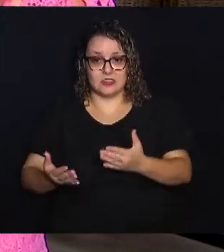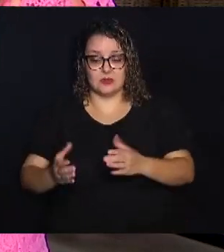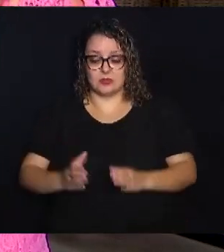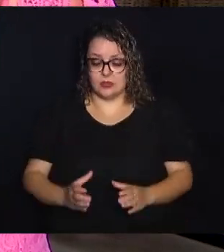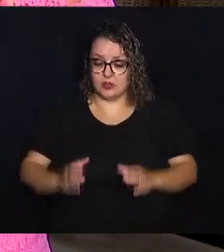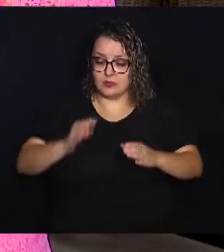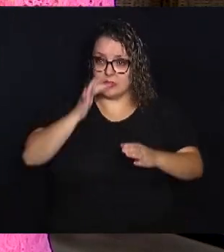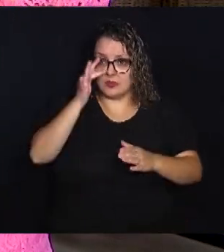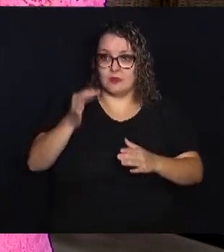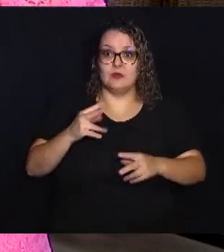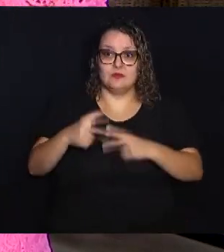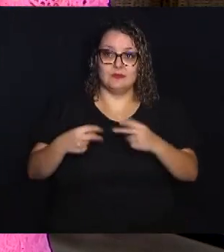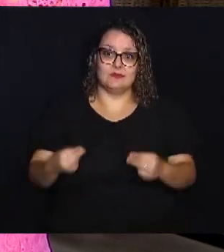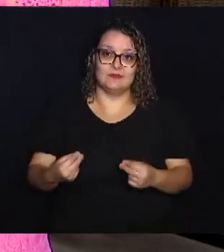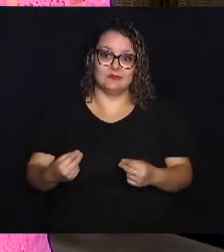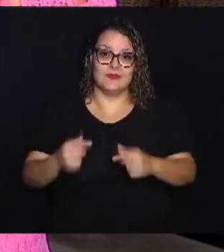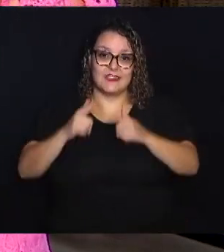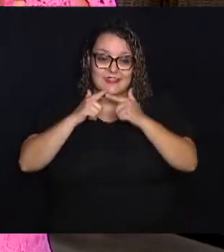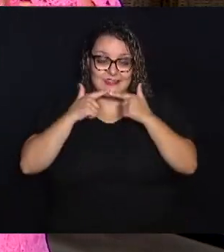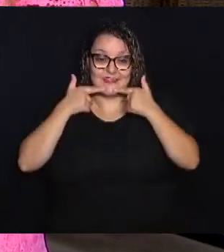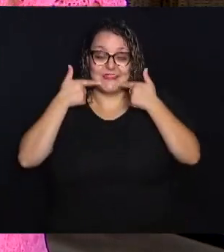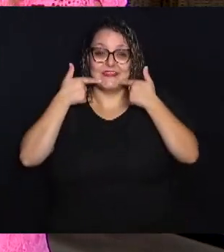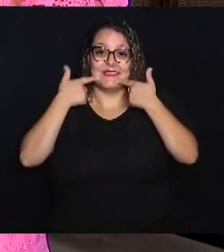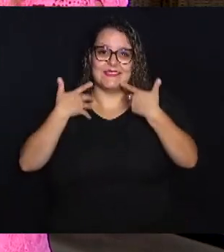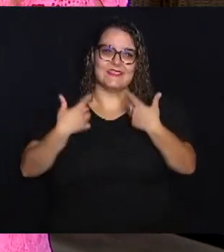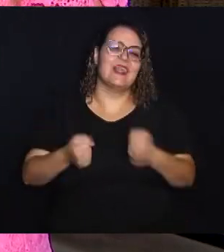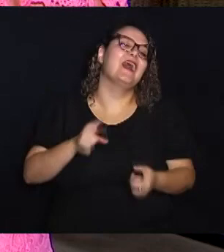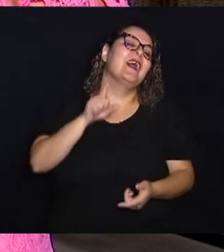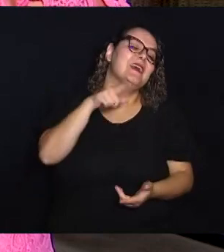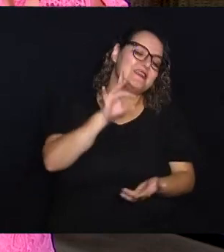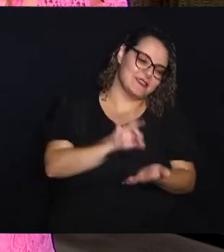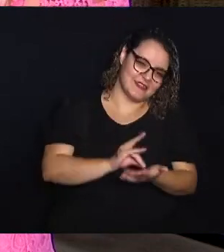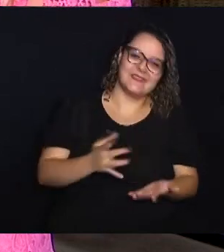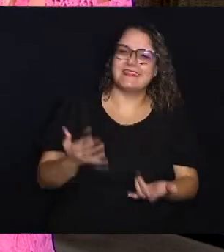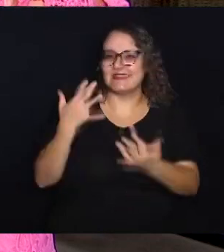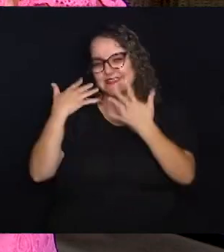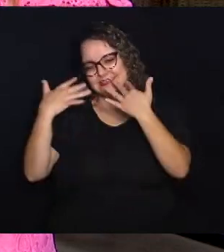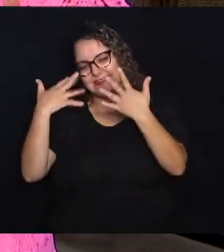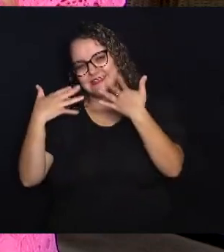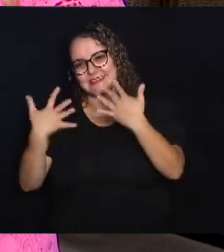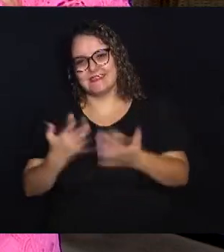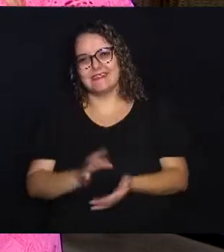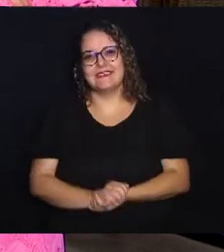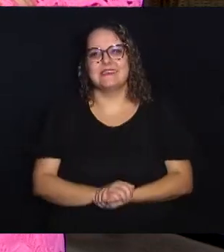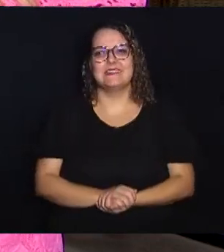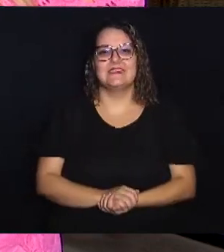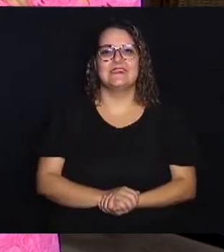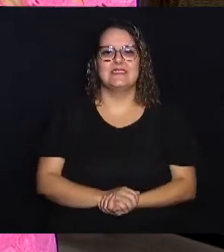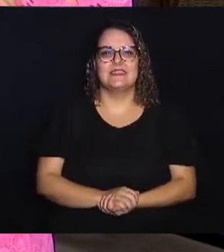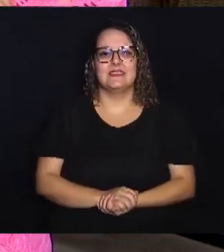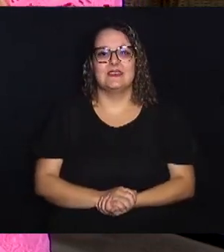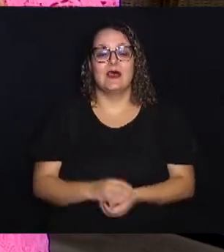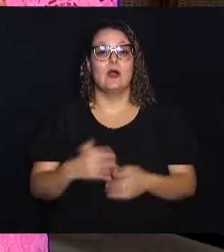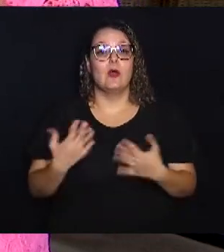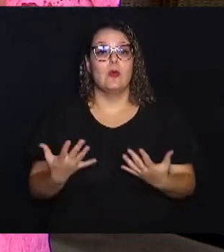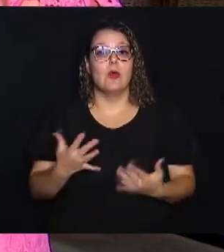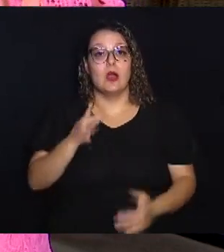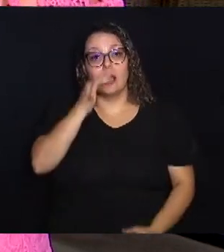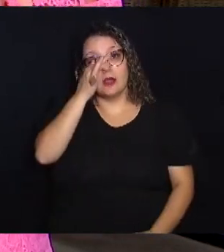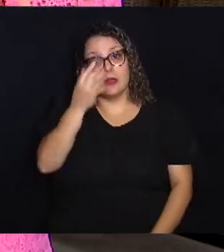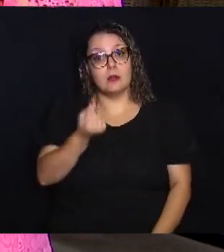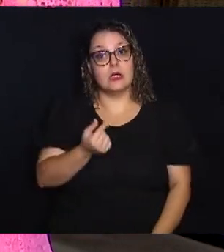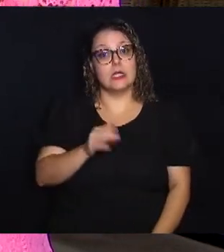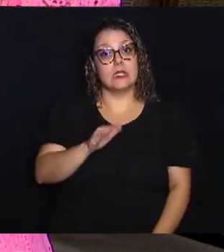gente entrega um buquê, um presente, a gente é recebido com um sorriso. Isso é verdade. Então, isso encanta. Qual uma